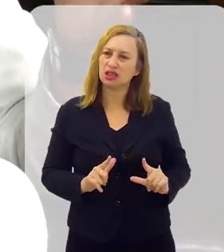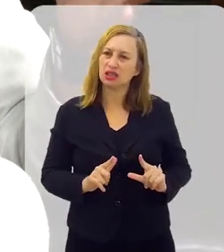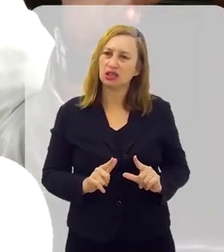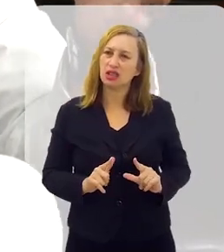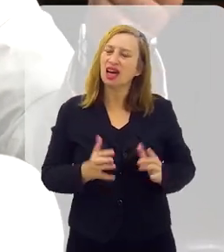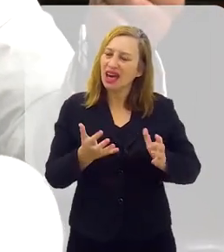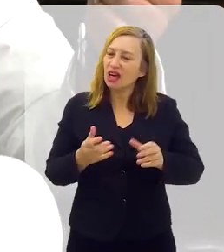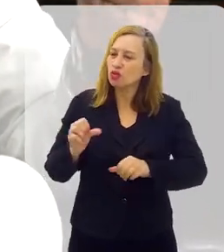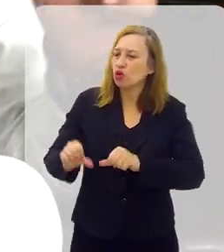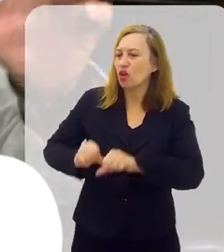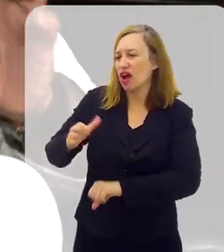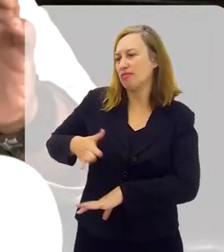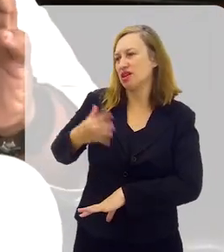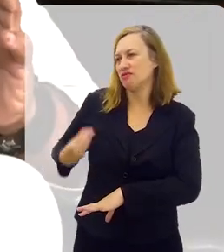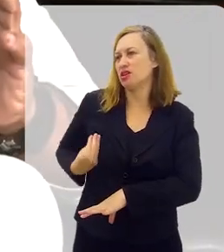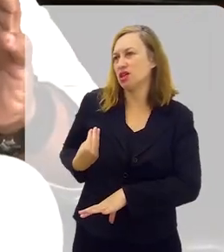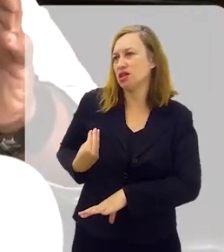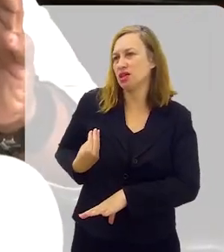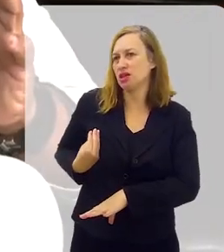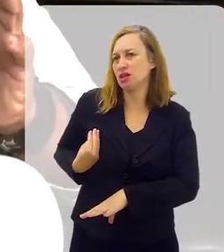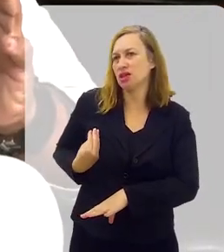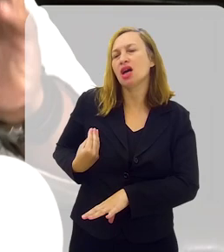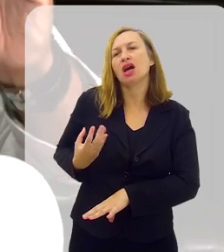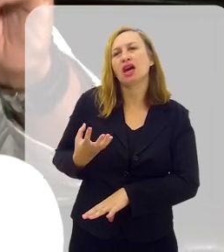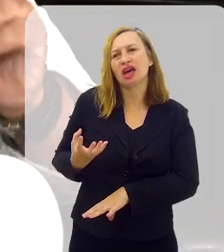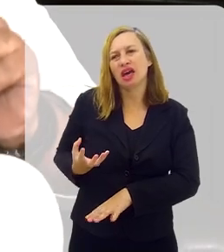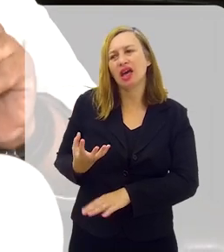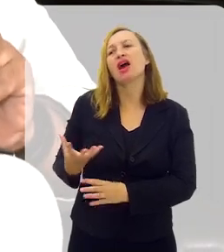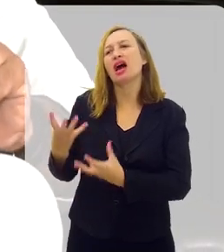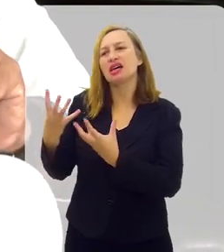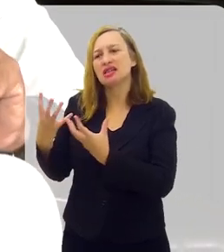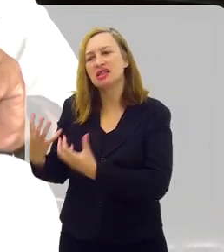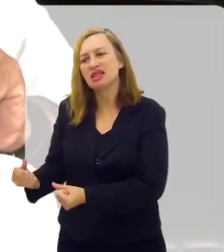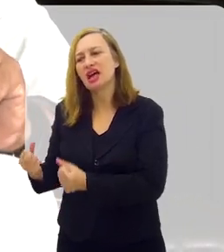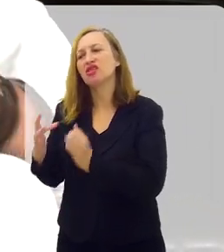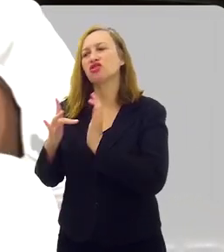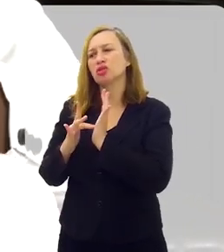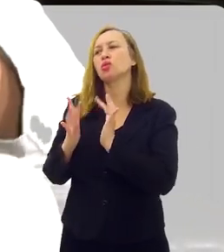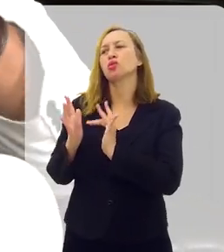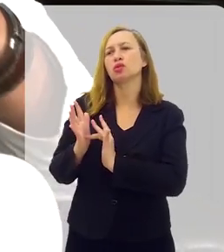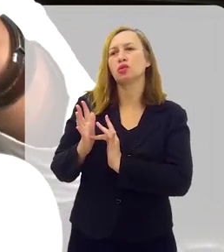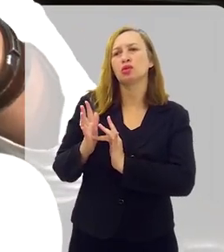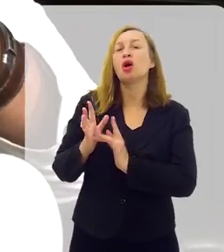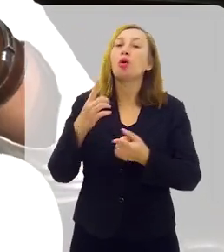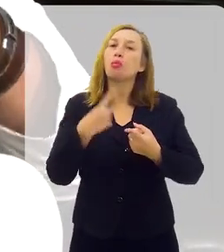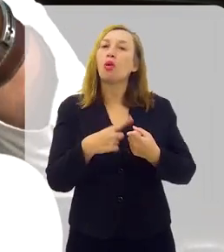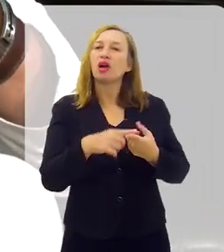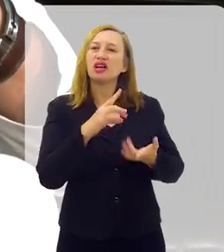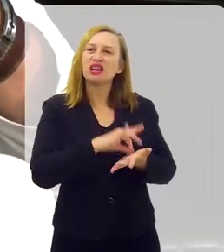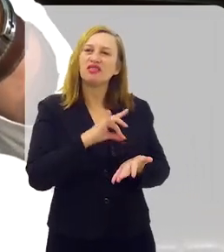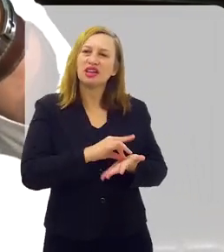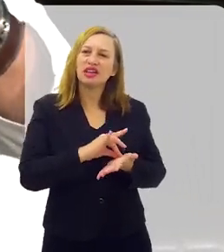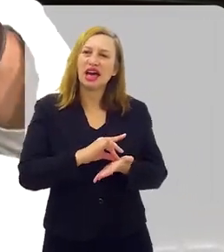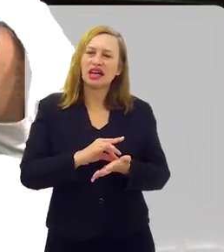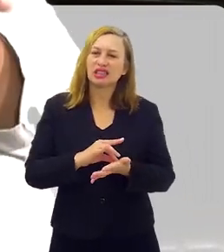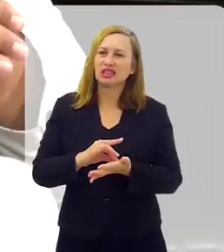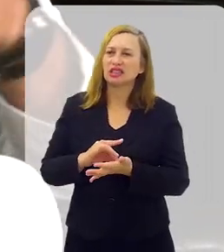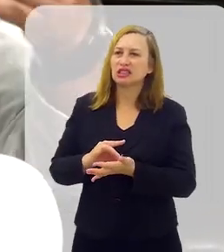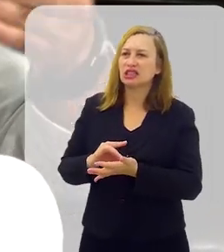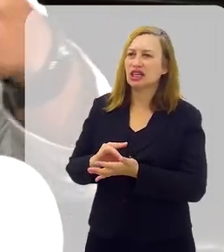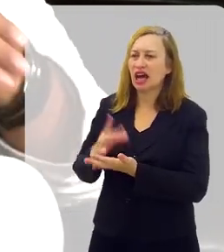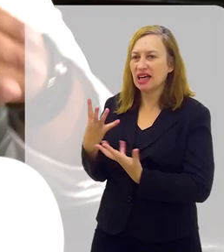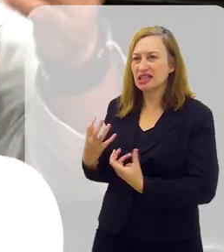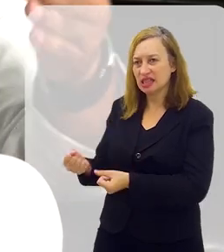para e você fala: peraí, eu não estou feliz. Quero trocar. Eu quero